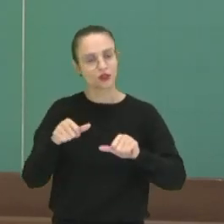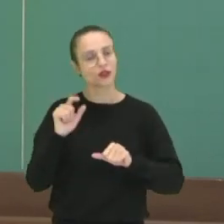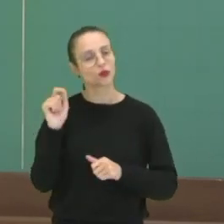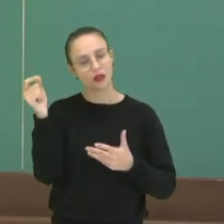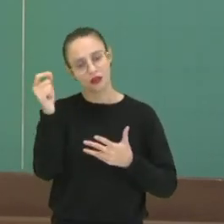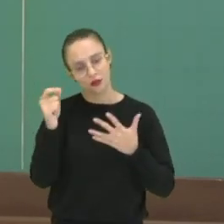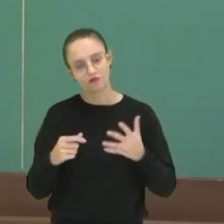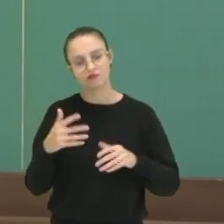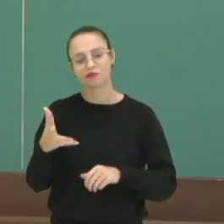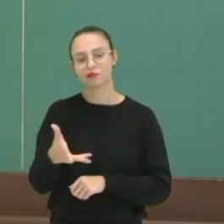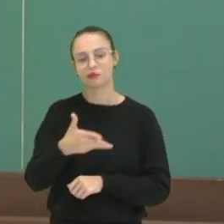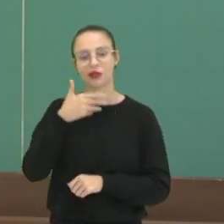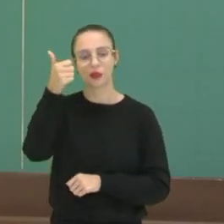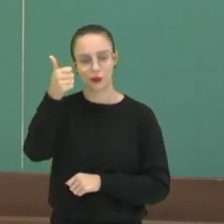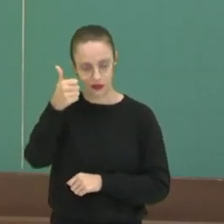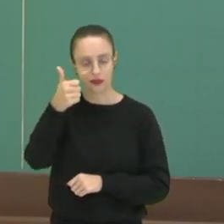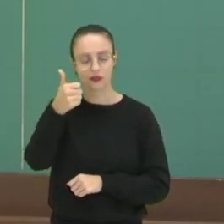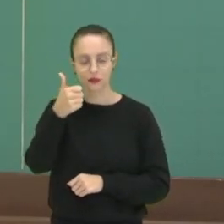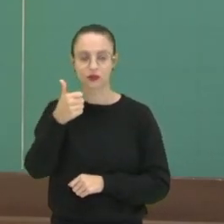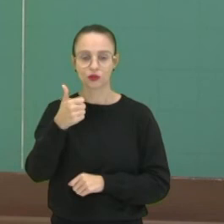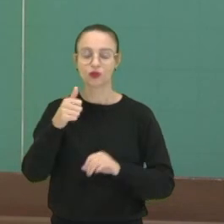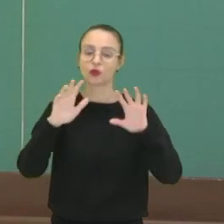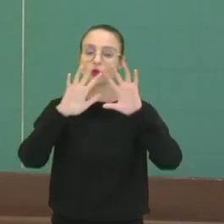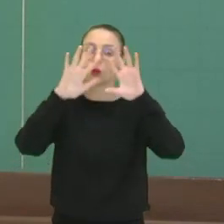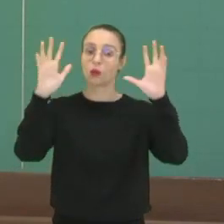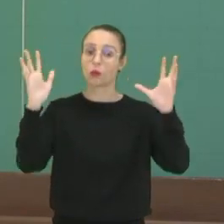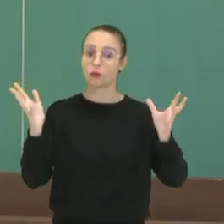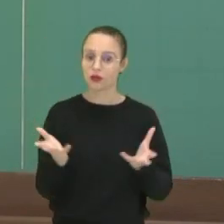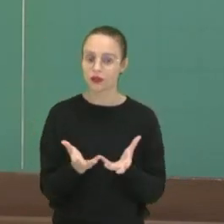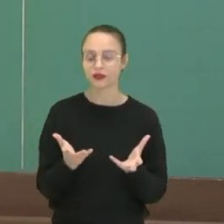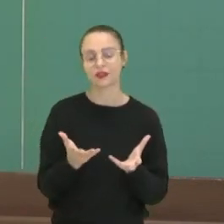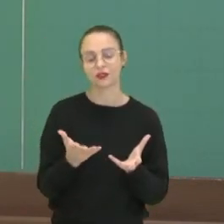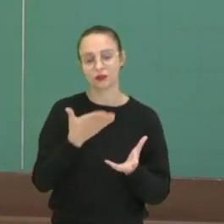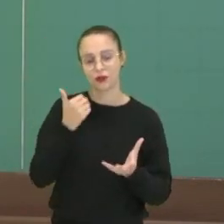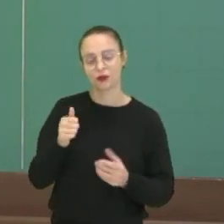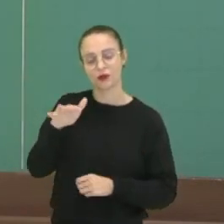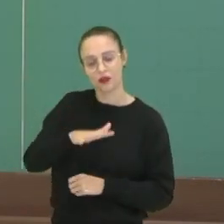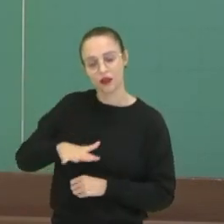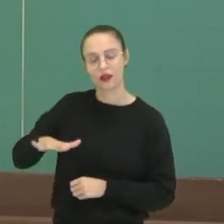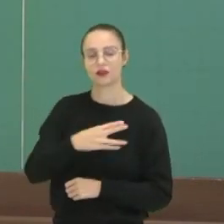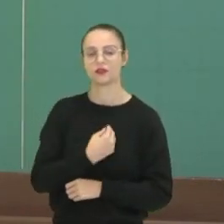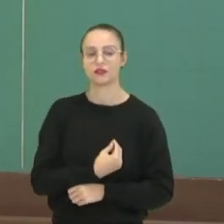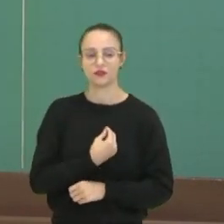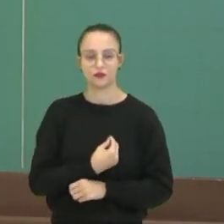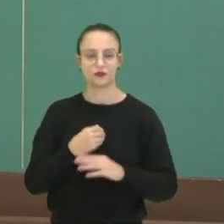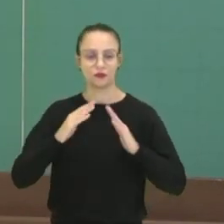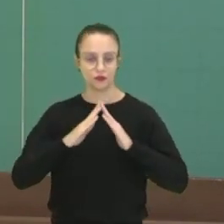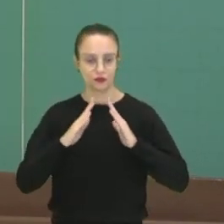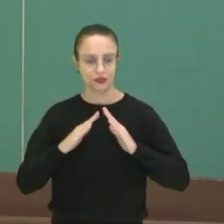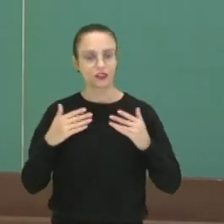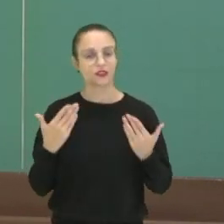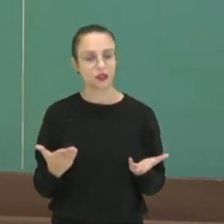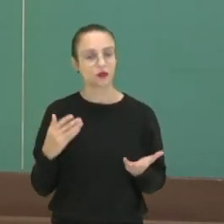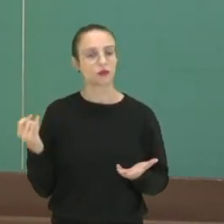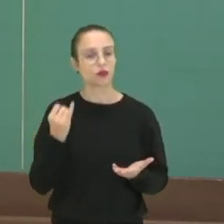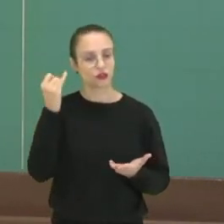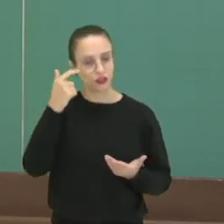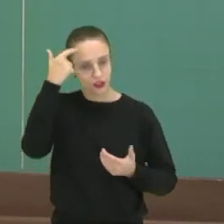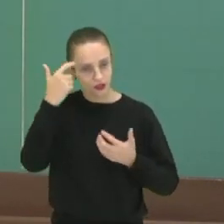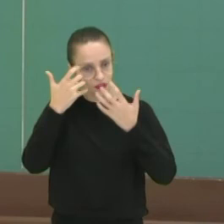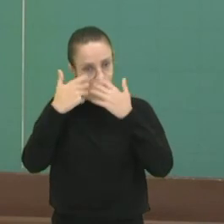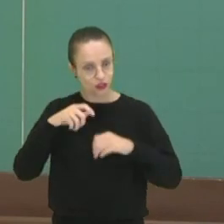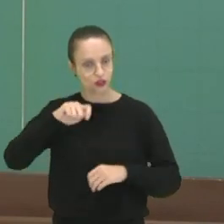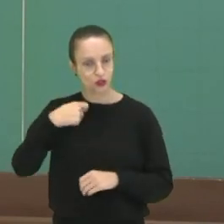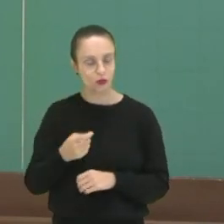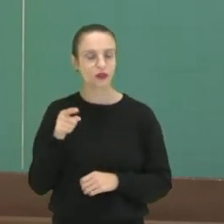condições, melhorando o planeta, melhorando a área onde nós moramos, o local onde nós moramos. Então é importantíssimo refletir sobre